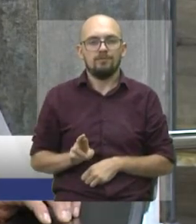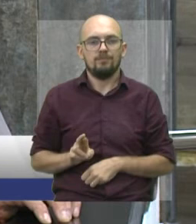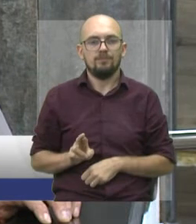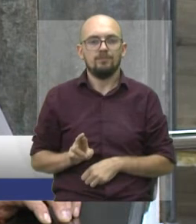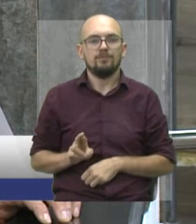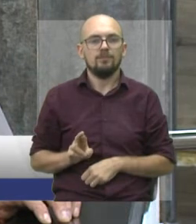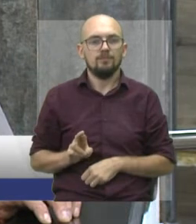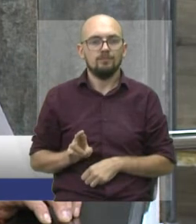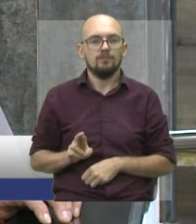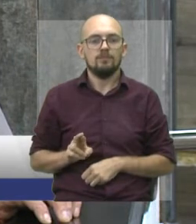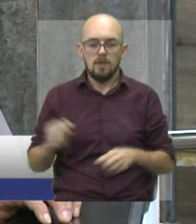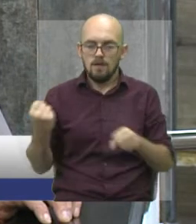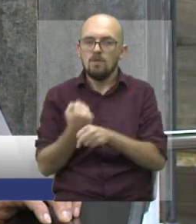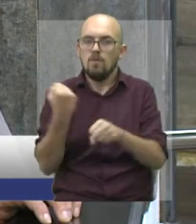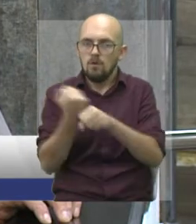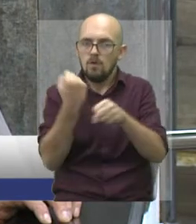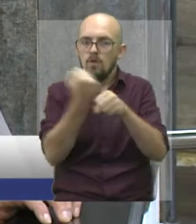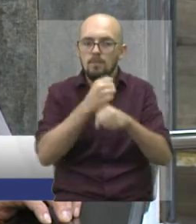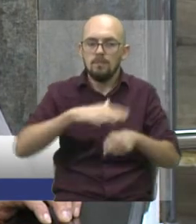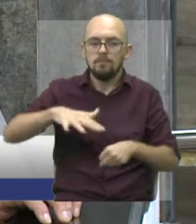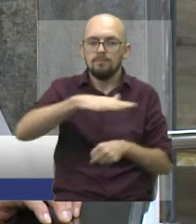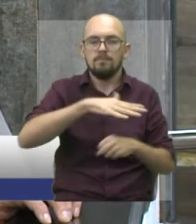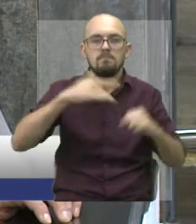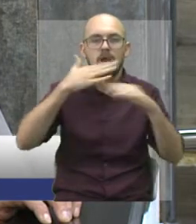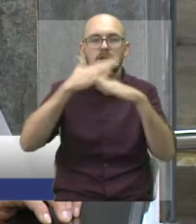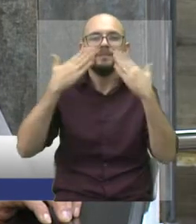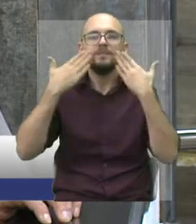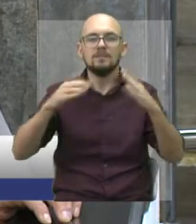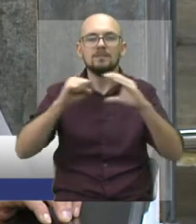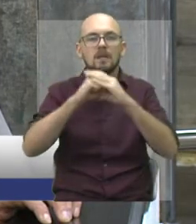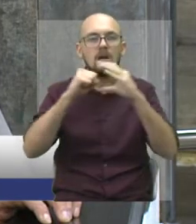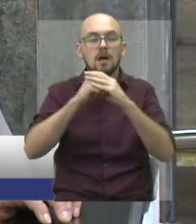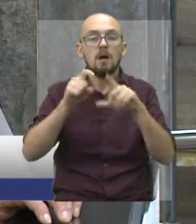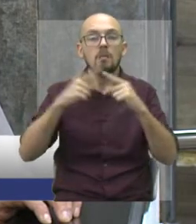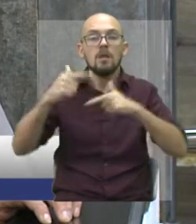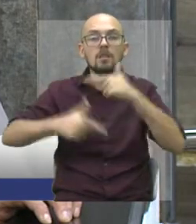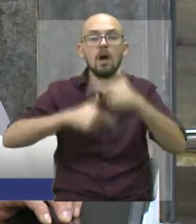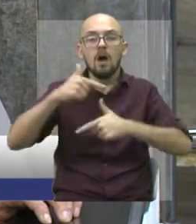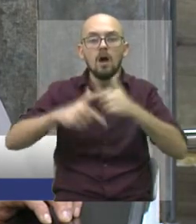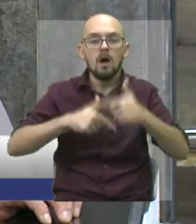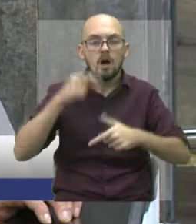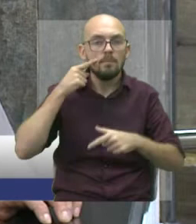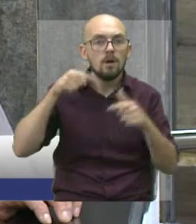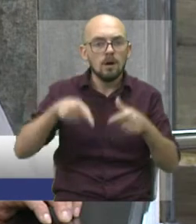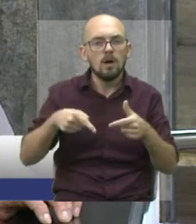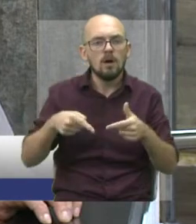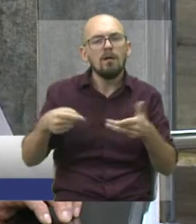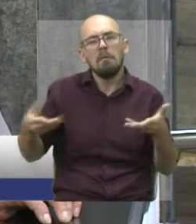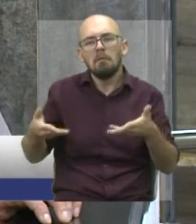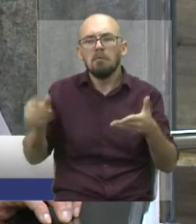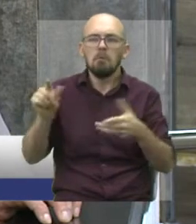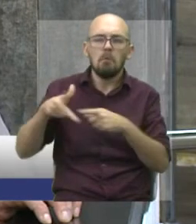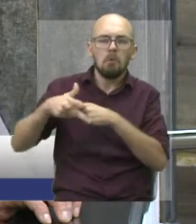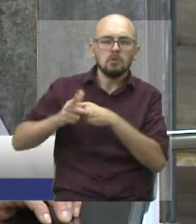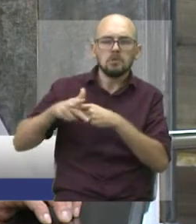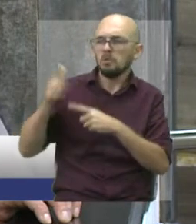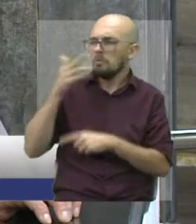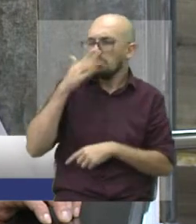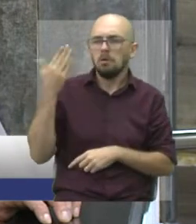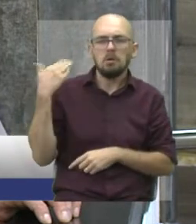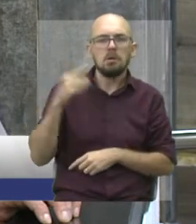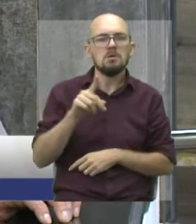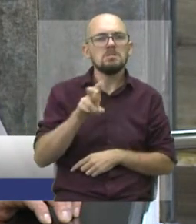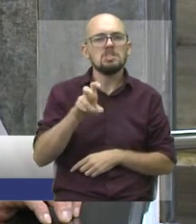na reforma daquela praça. E o serviço já está lá. Agora consertaram, faz acho que uns 15